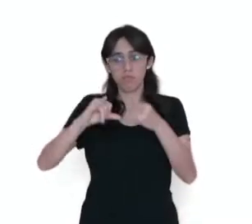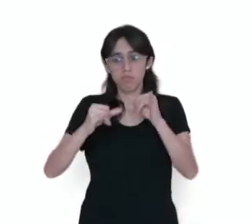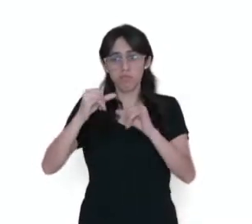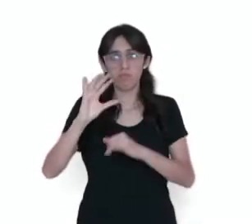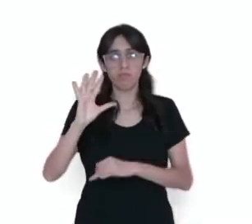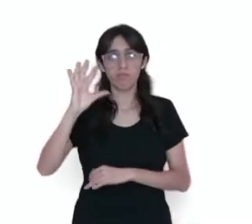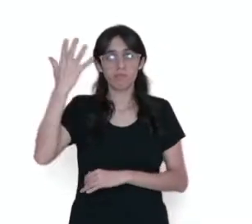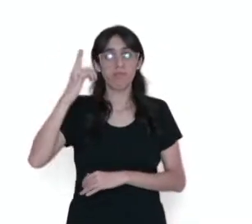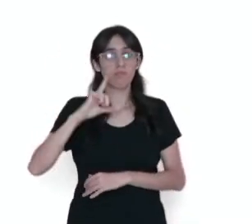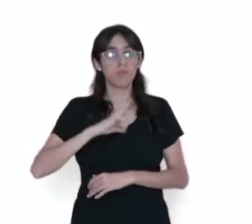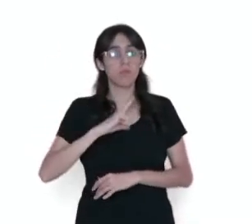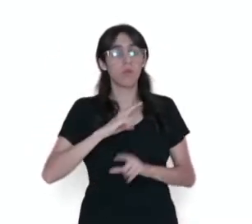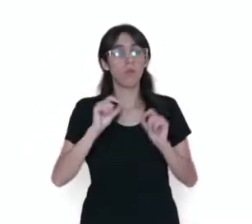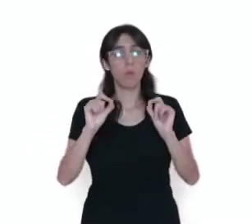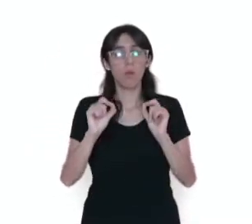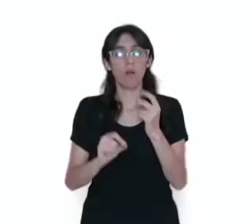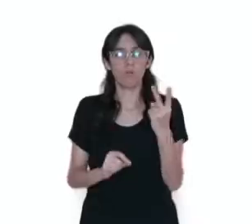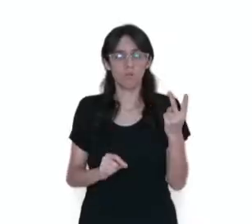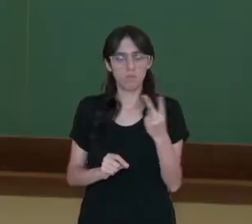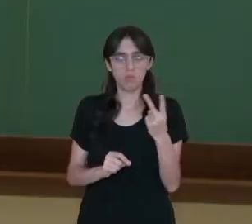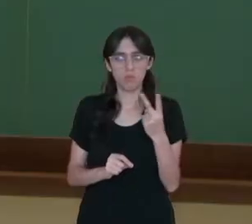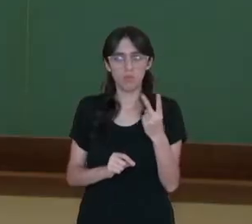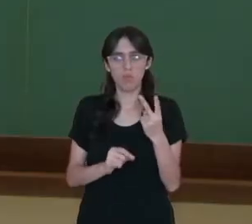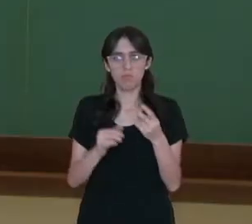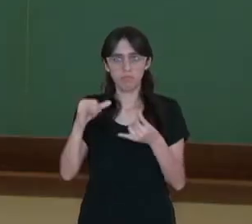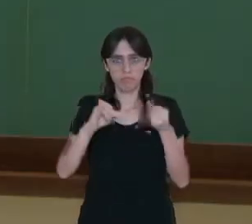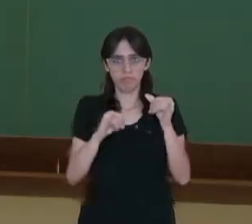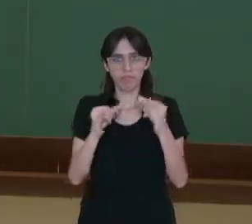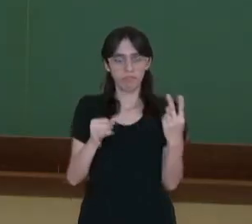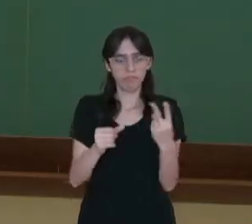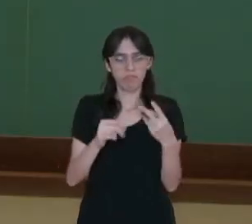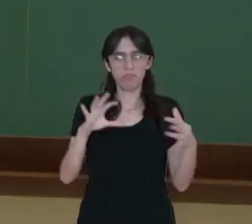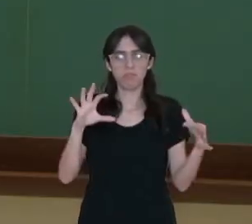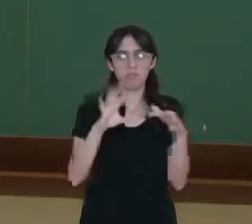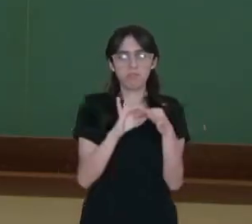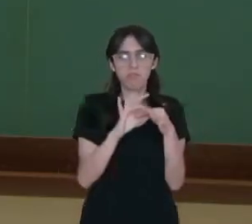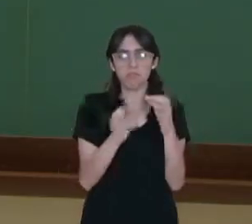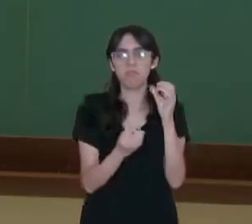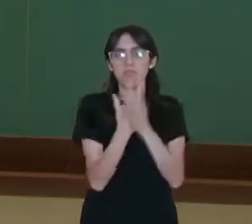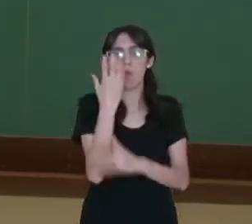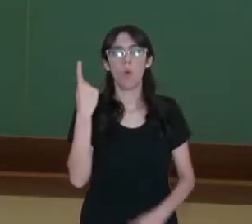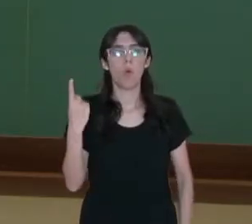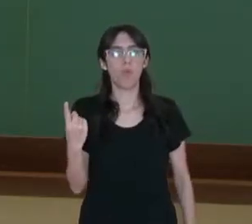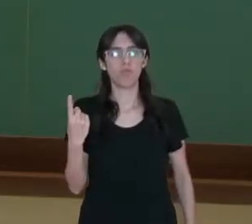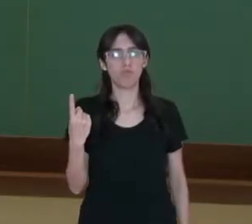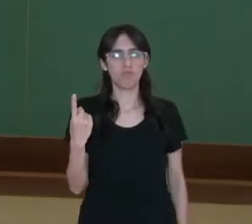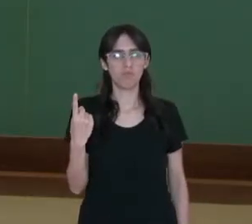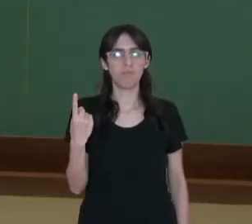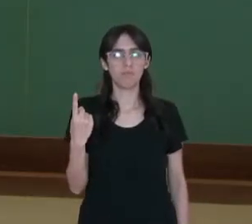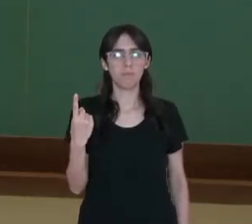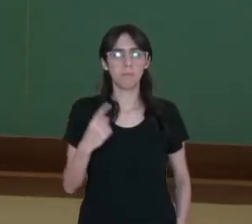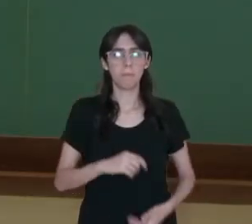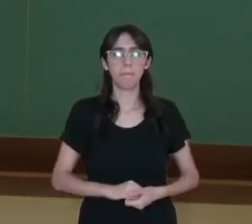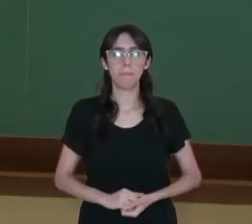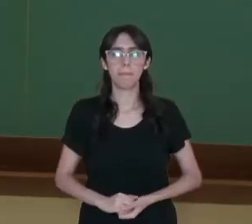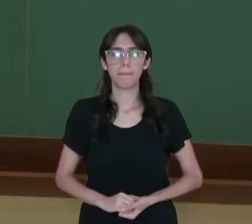eu tenho a união de 2 substâncias para formar uma única lá do outro lado.